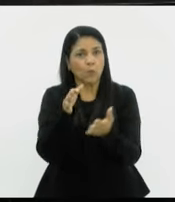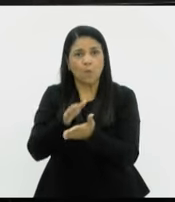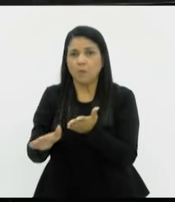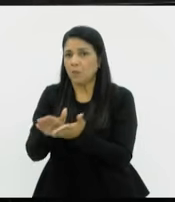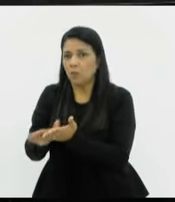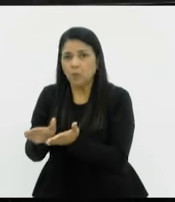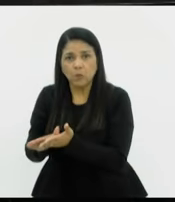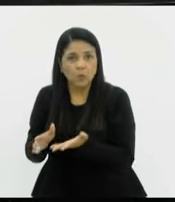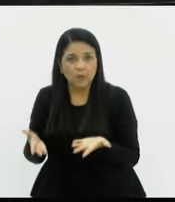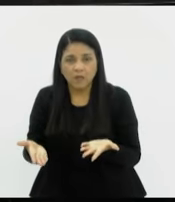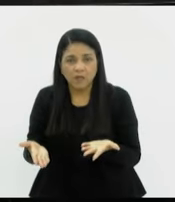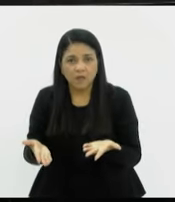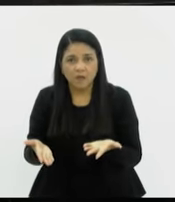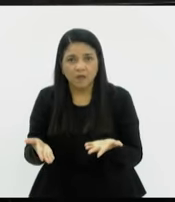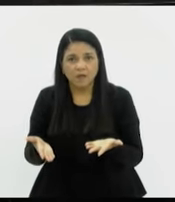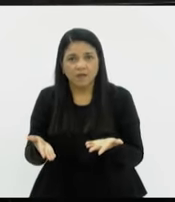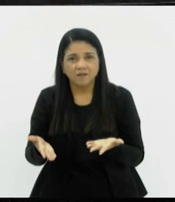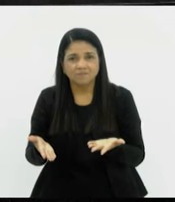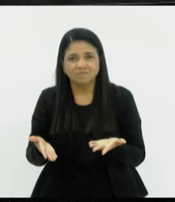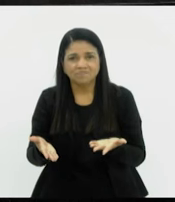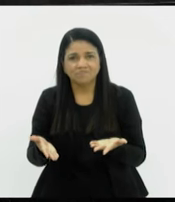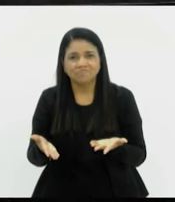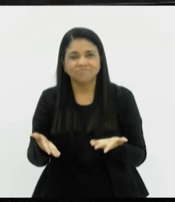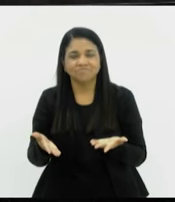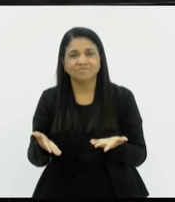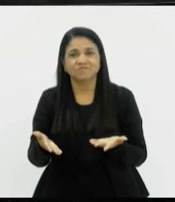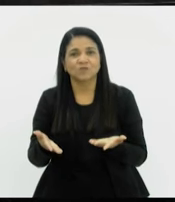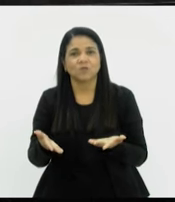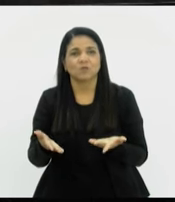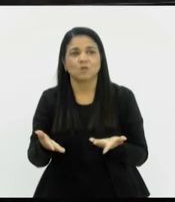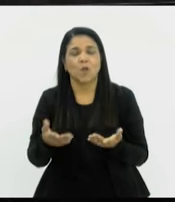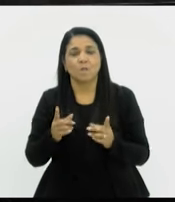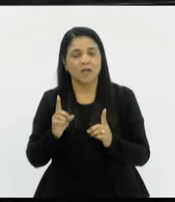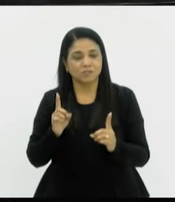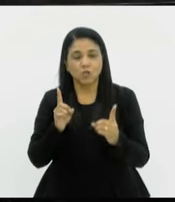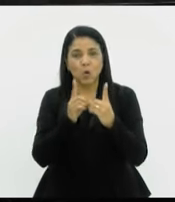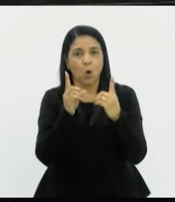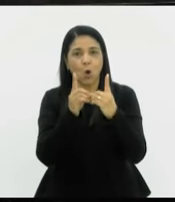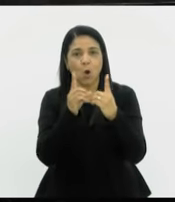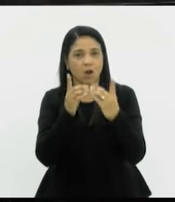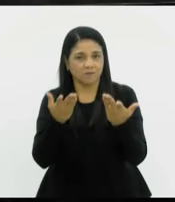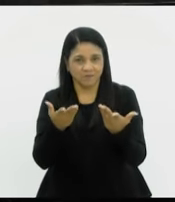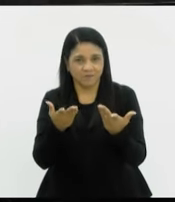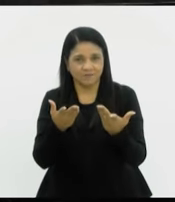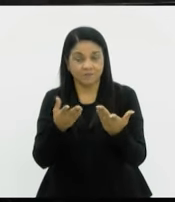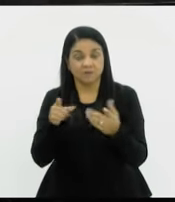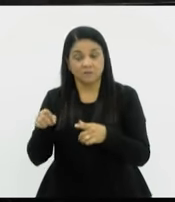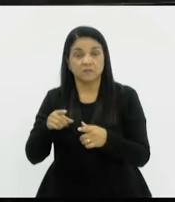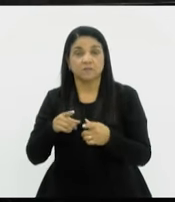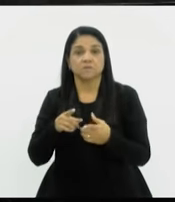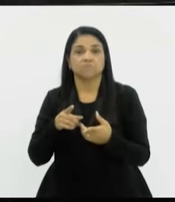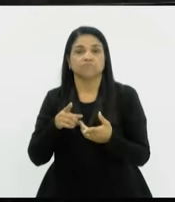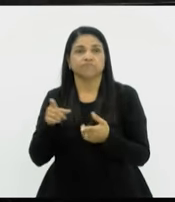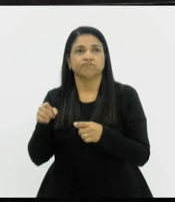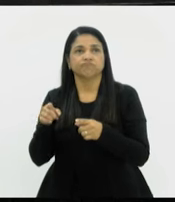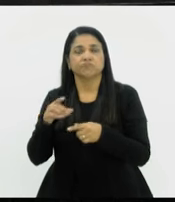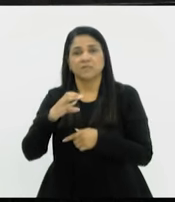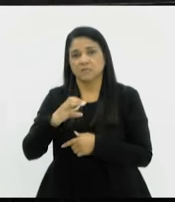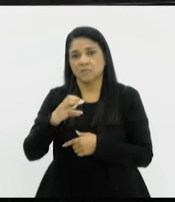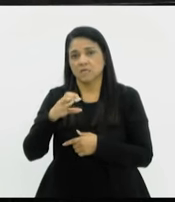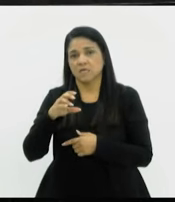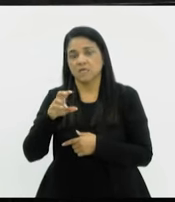porque ele não é feito mais por meios físicos. Você tira o CRLV, o